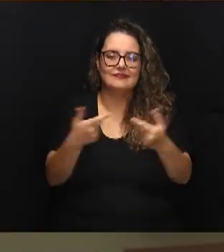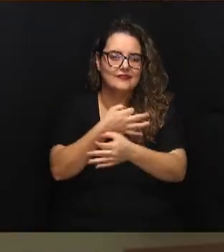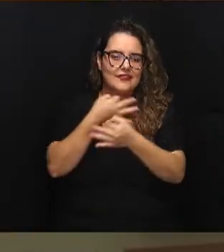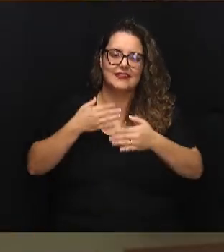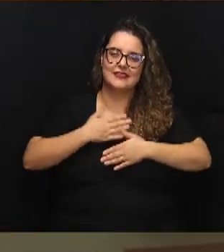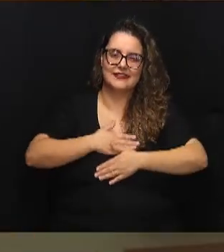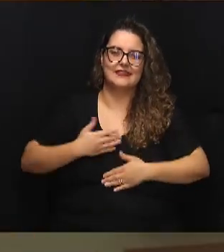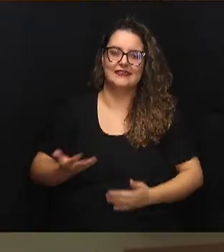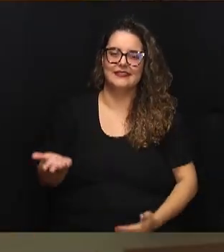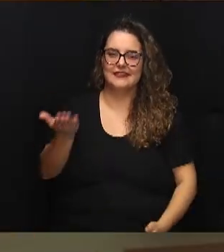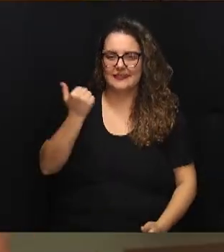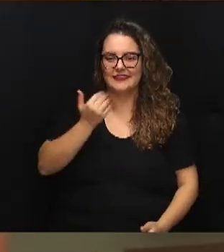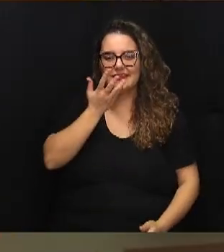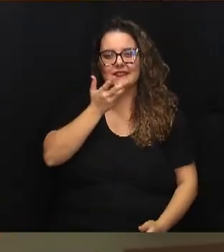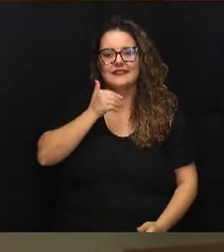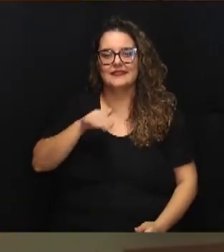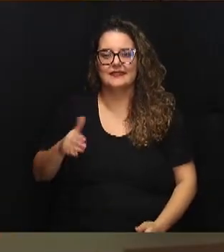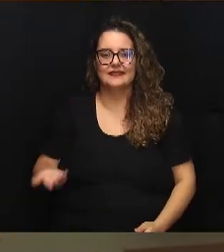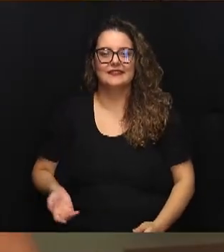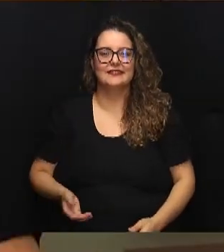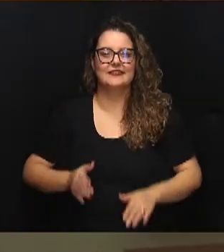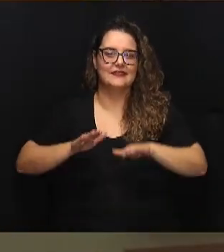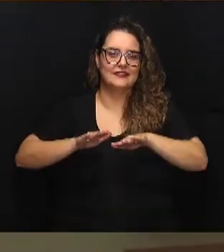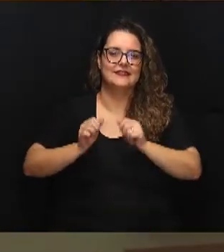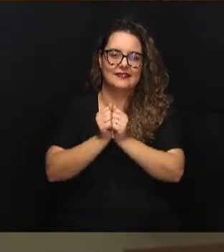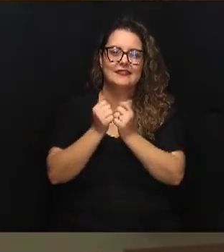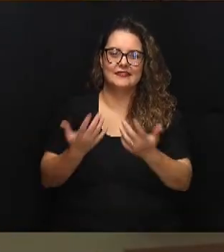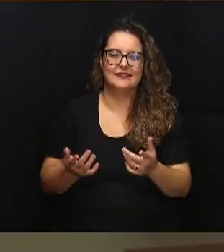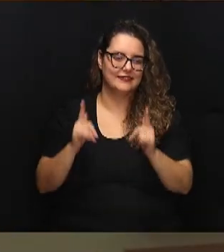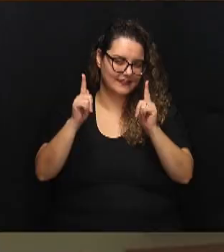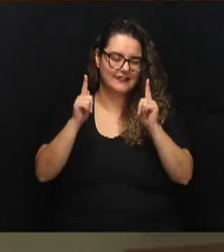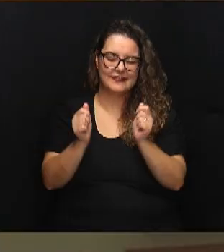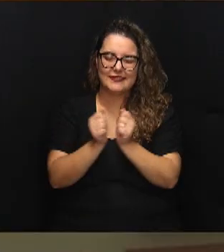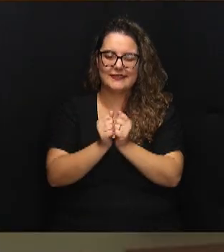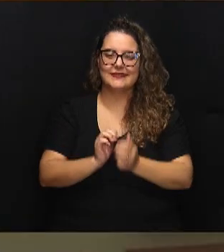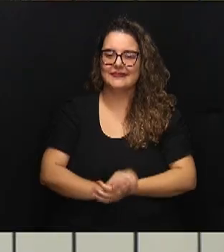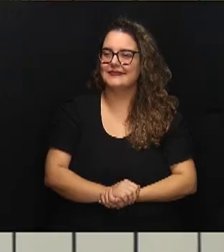só trazer a criança e ficar um pouquinho junto, né? Divertir muito.